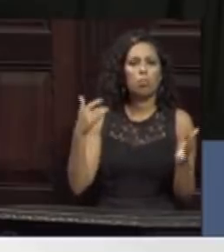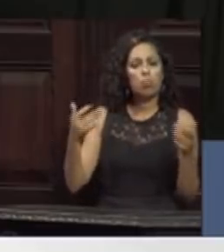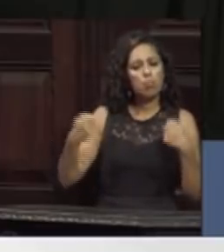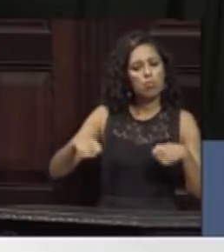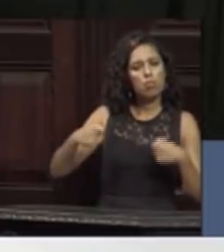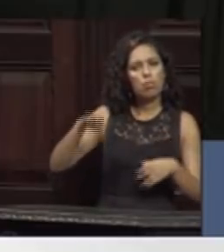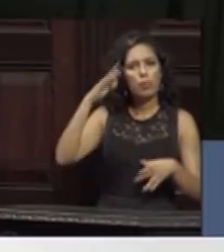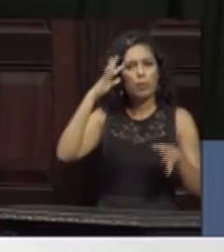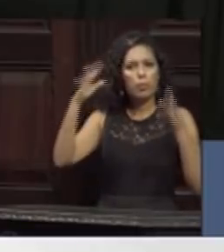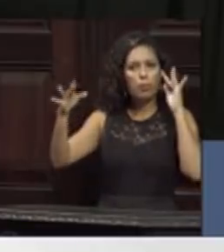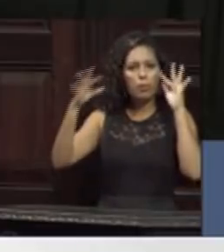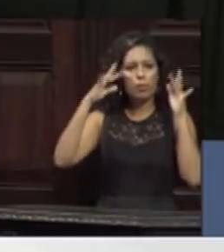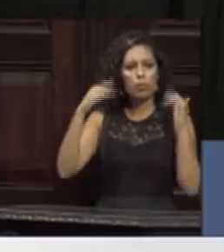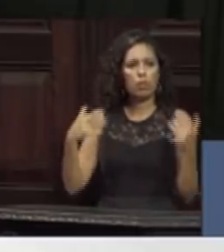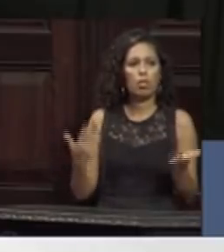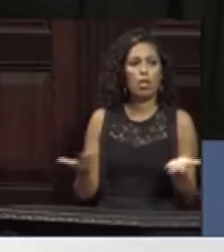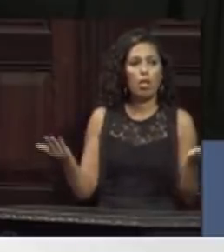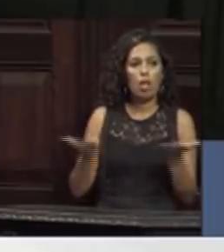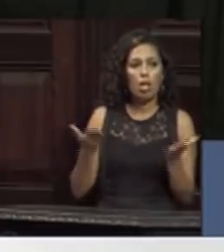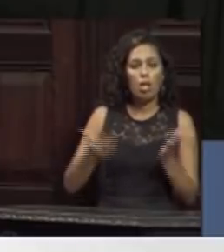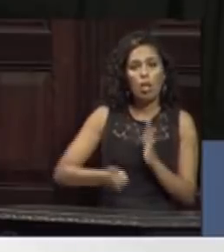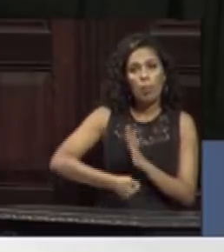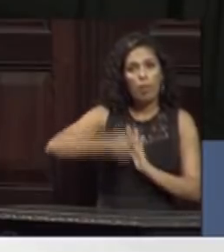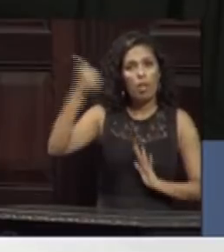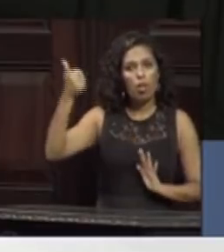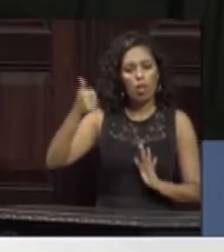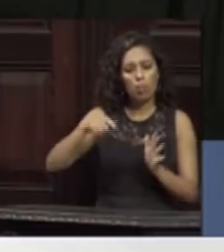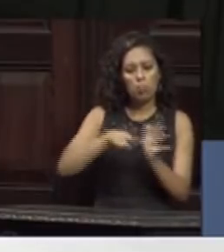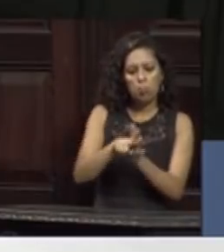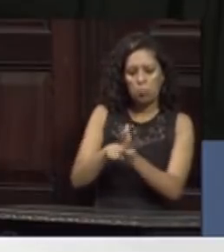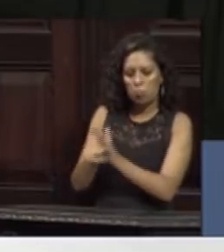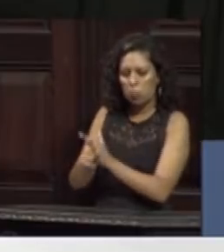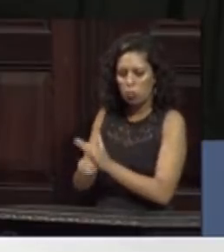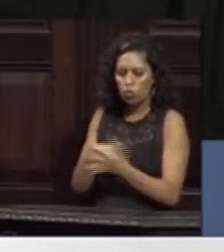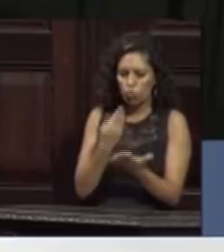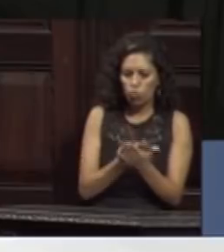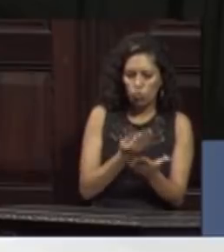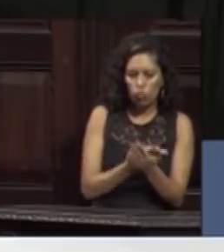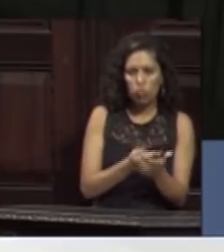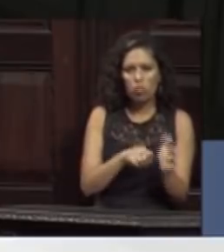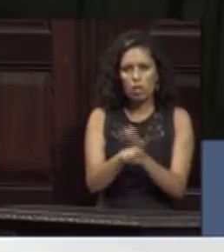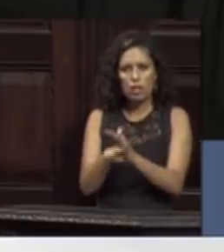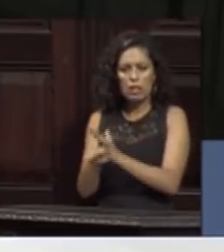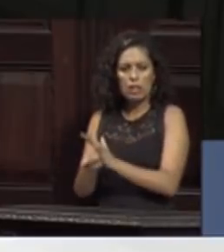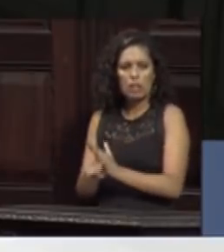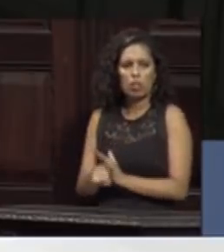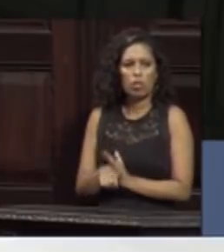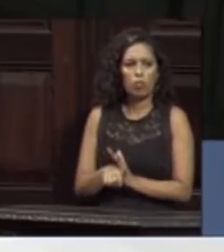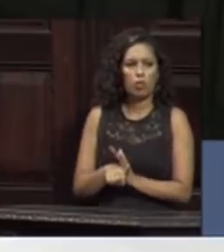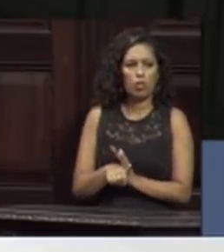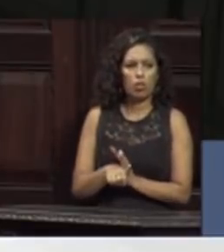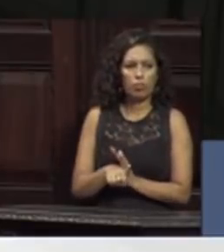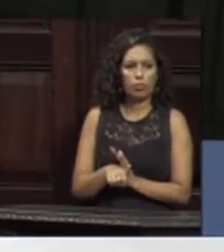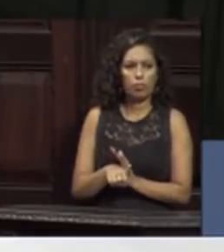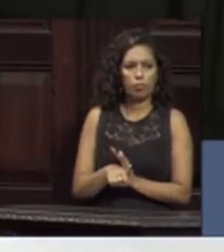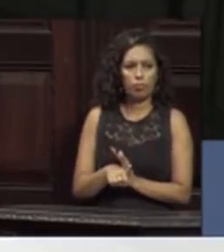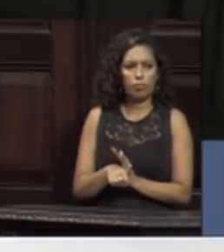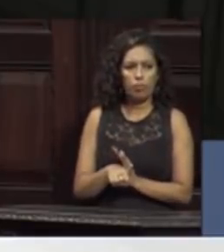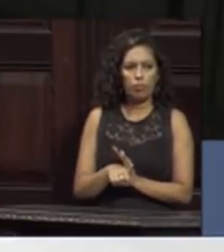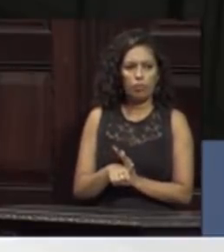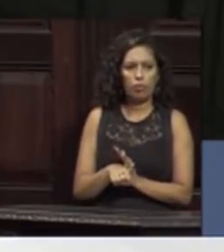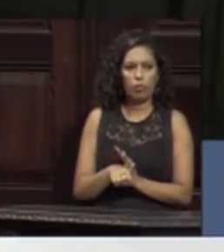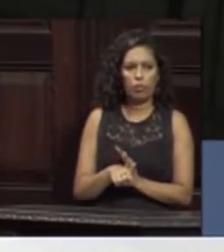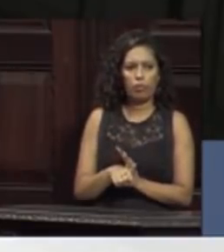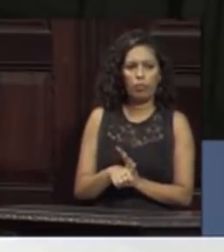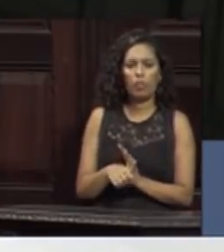parece que o melhor, nesse momento, é a gente aprofundar o debate, como temos tentado fazer. Vossa Excelência tem razão. Em outros tempos, esse debate não